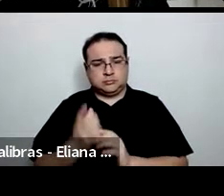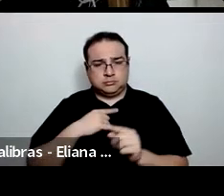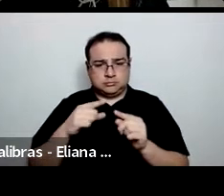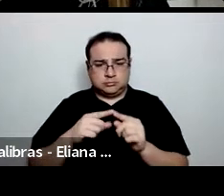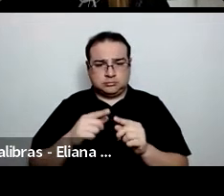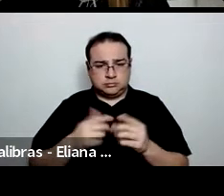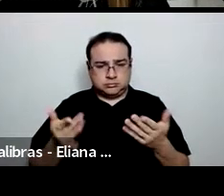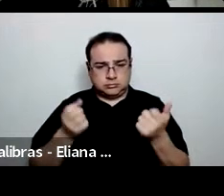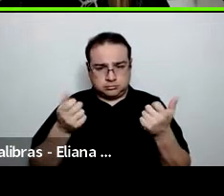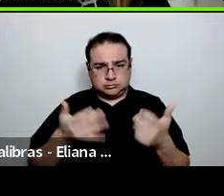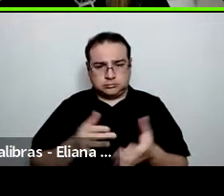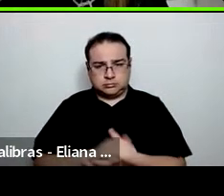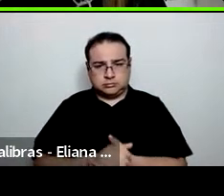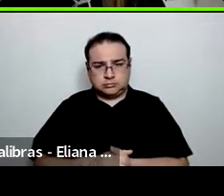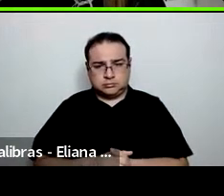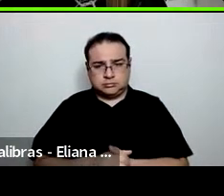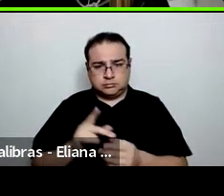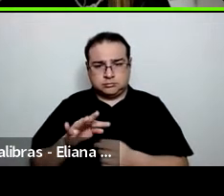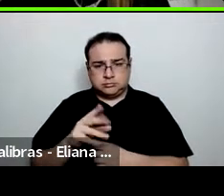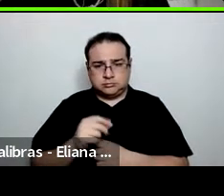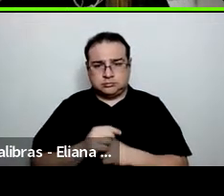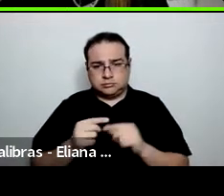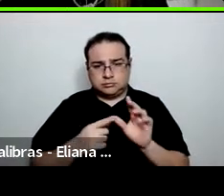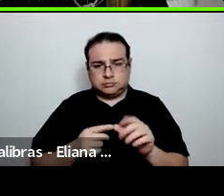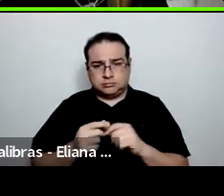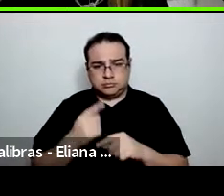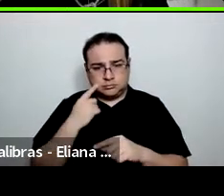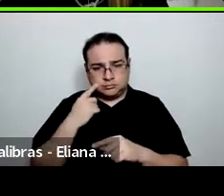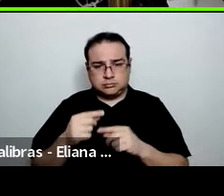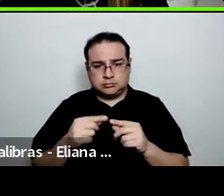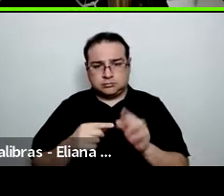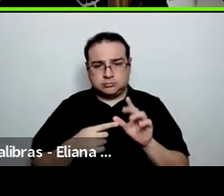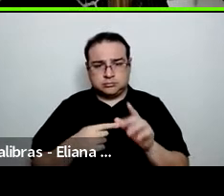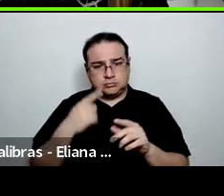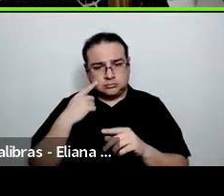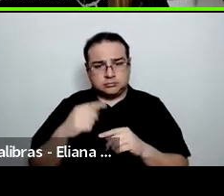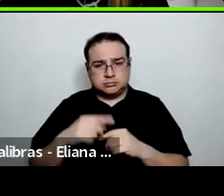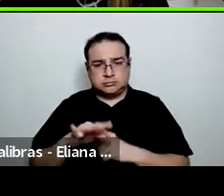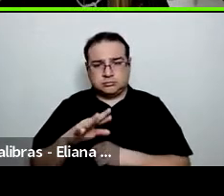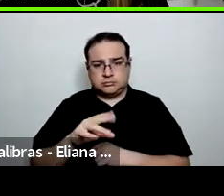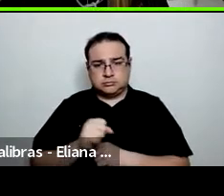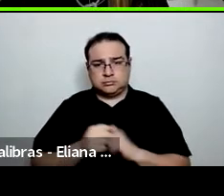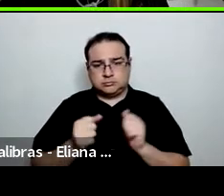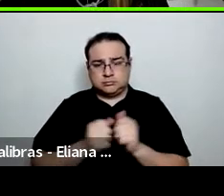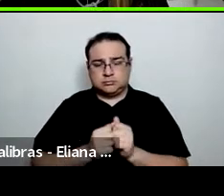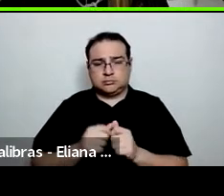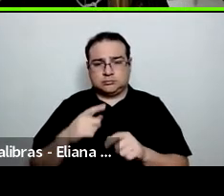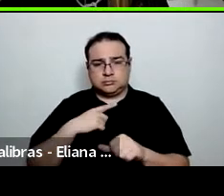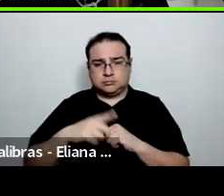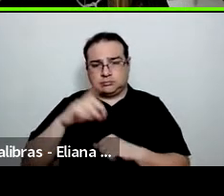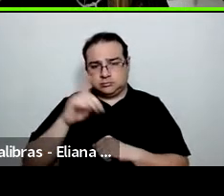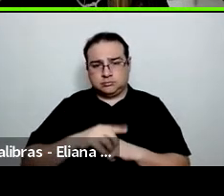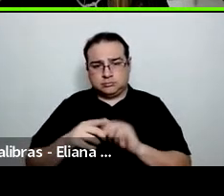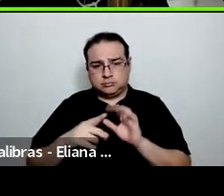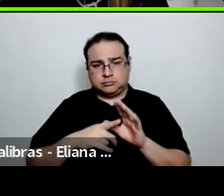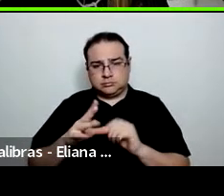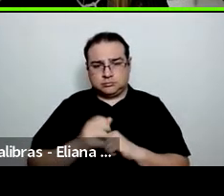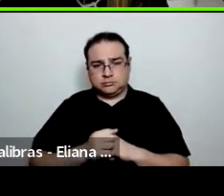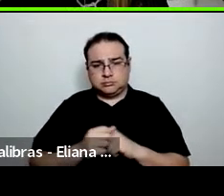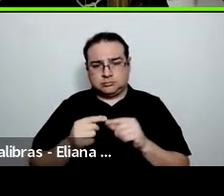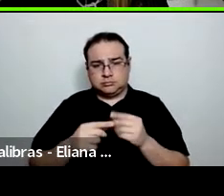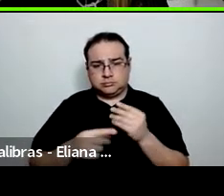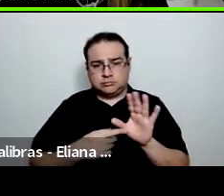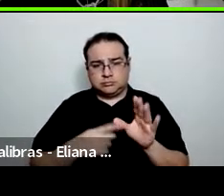prossiga a doutora O agravo de instrumento alegação de nulidade do processo de prestação de contas correntes a